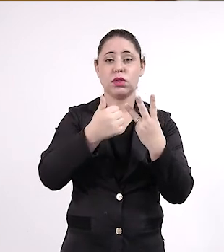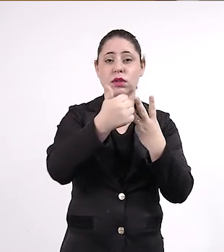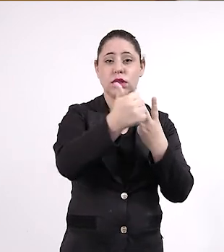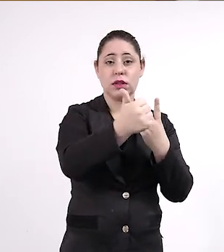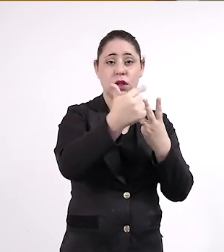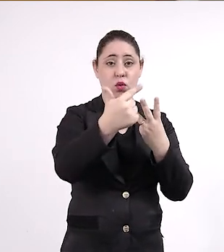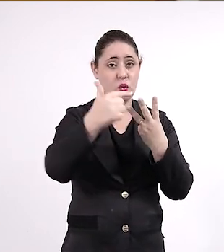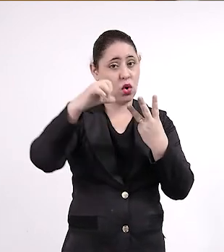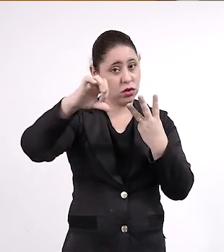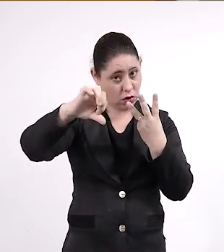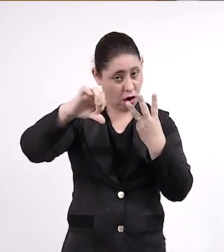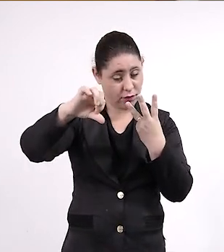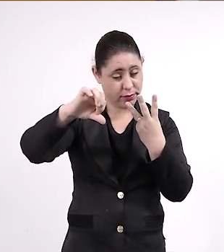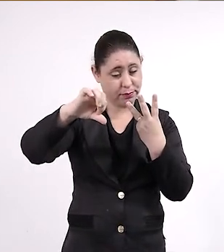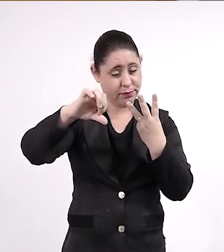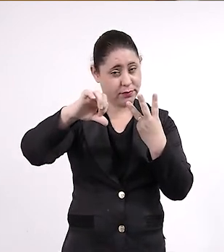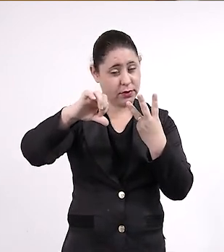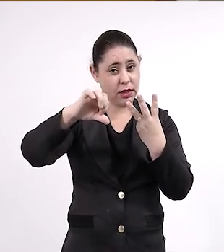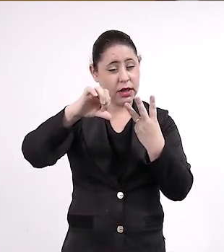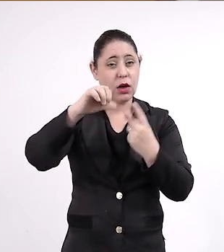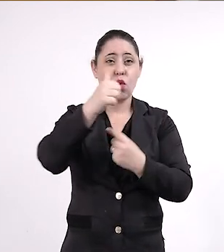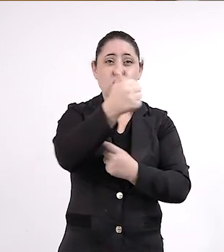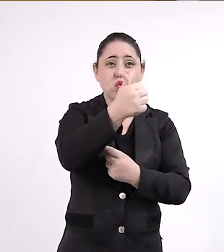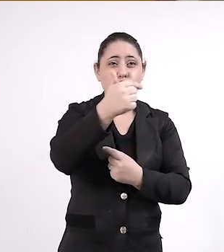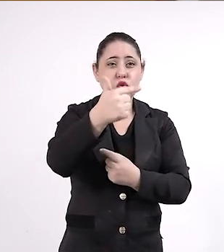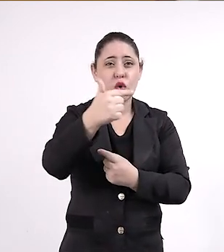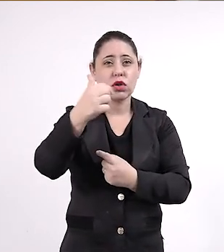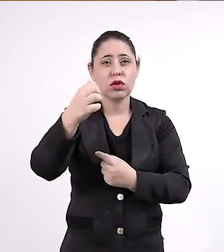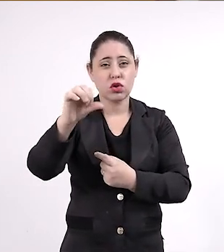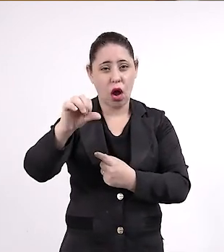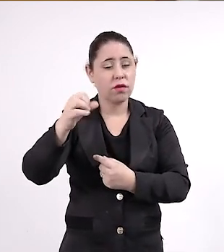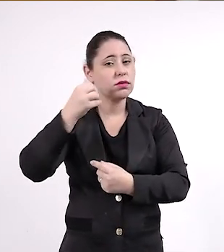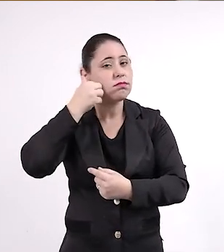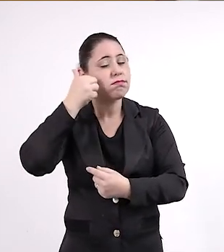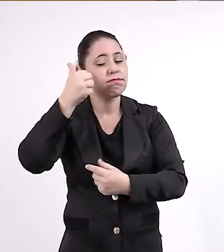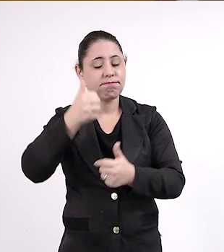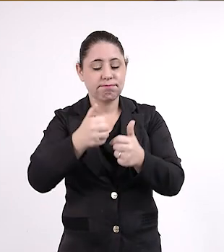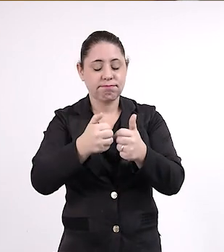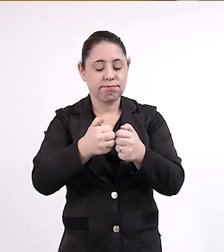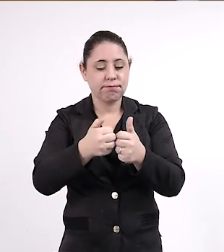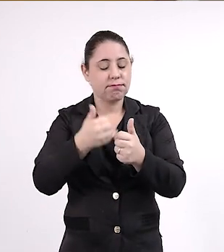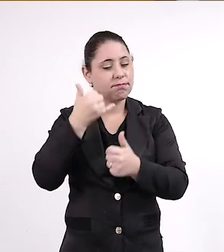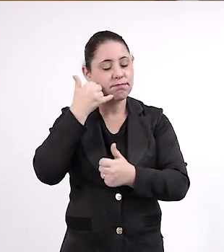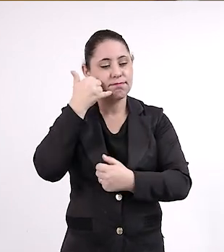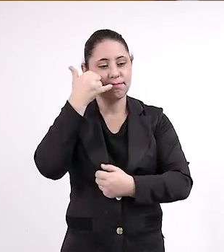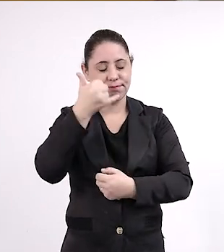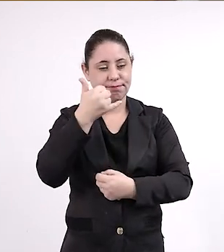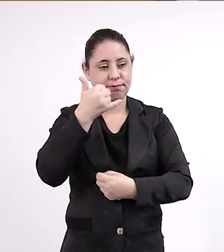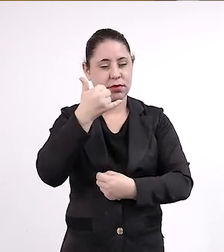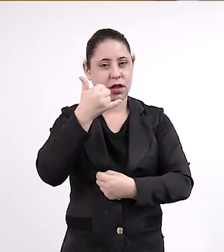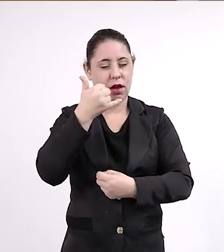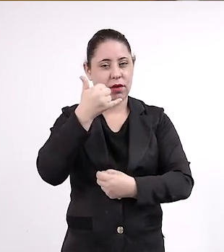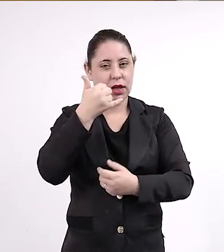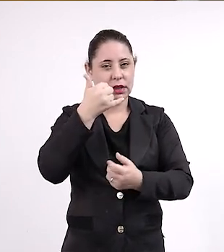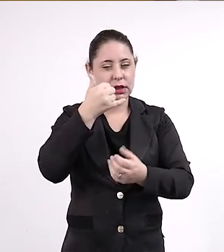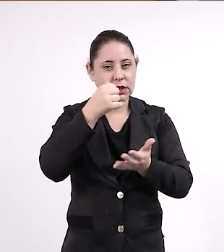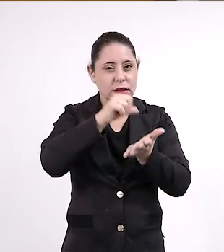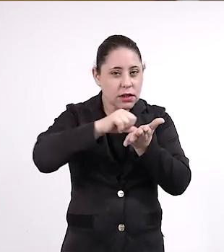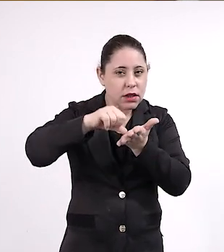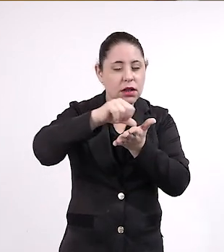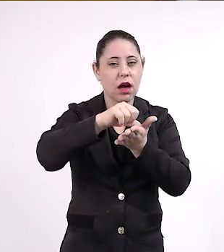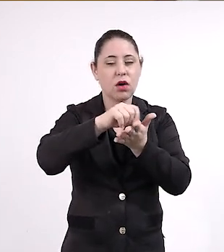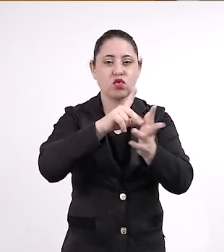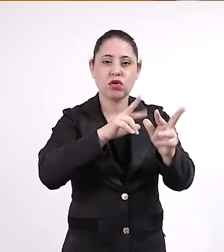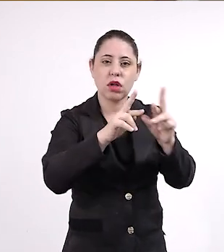telefone 129. Discando 129, a pessoa é direcionada à nossa central